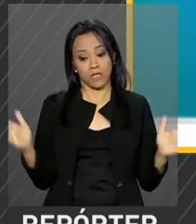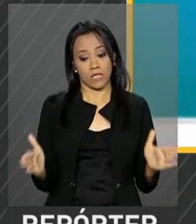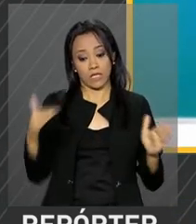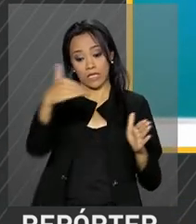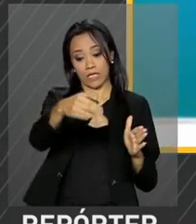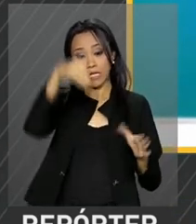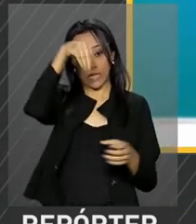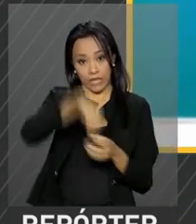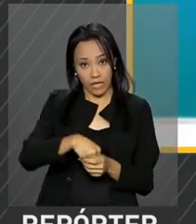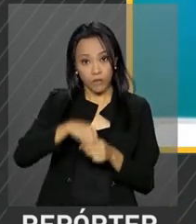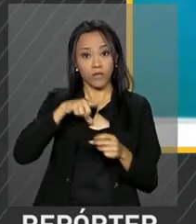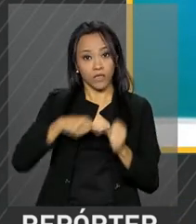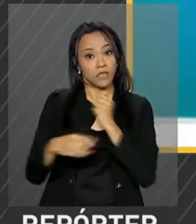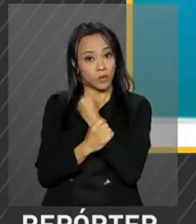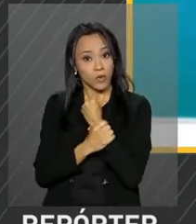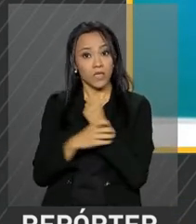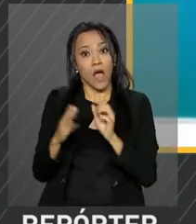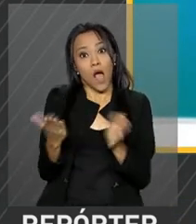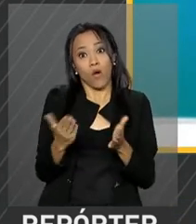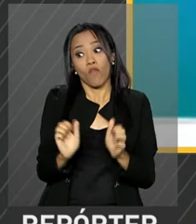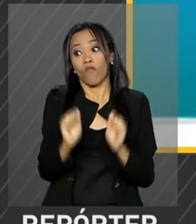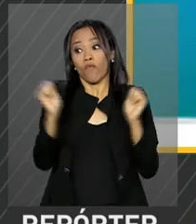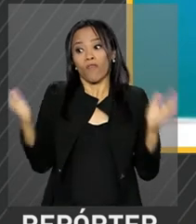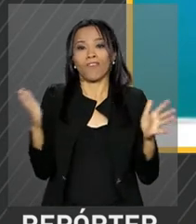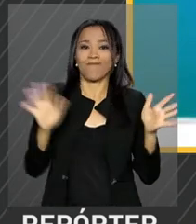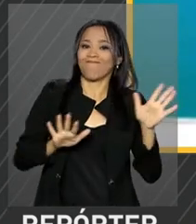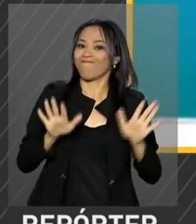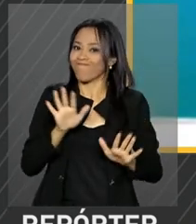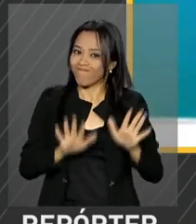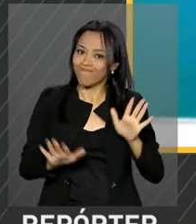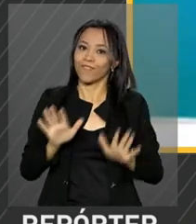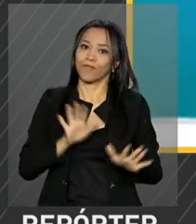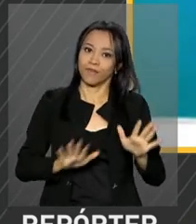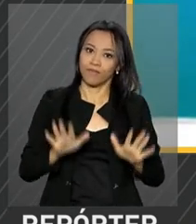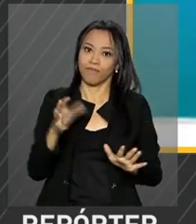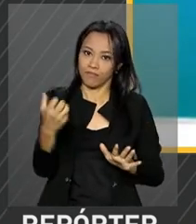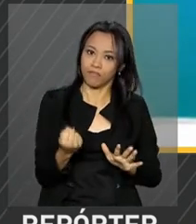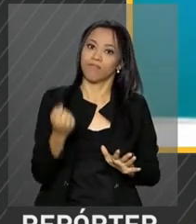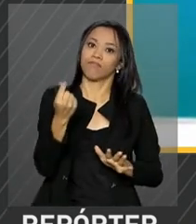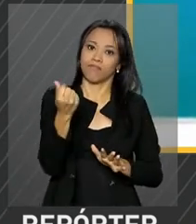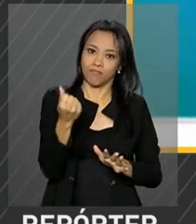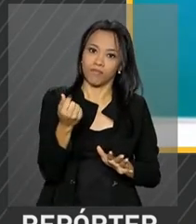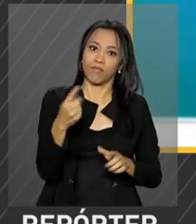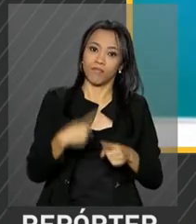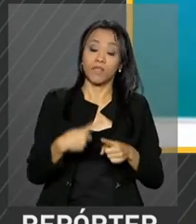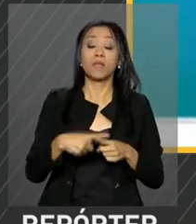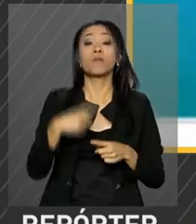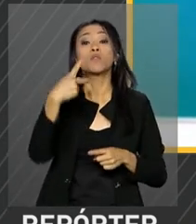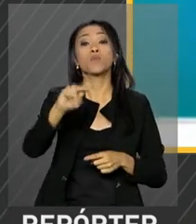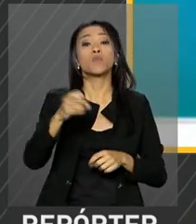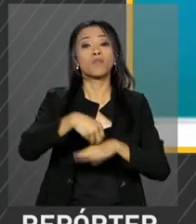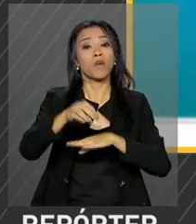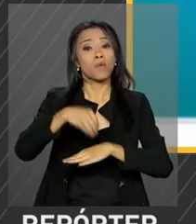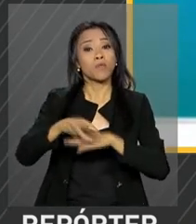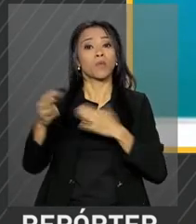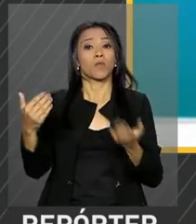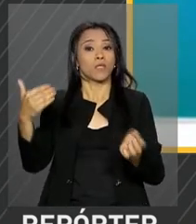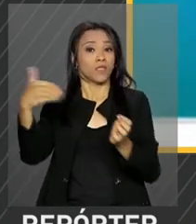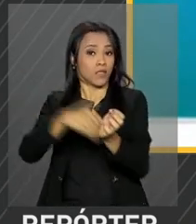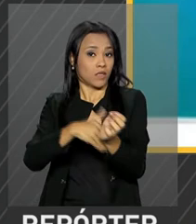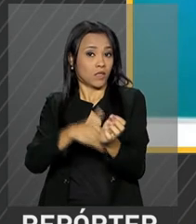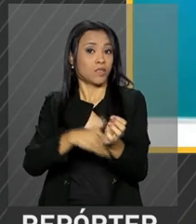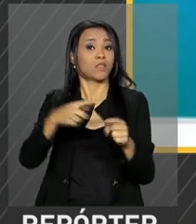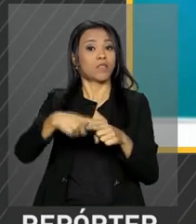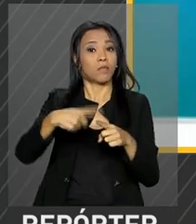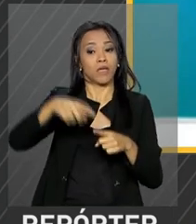assim, é claro que é importante ter esses cuidados. E, sobretudo, com seus dados pessoais e suas senhas. Seu